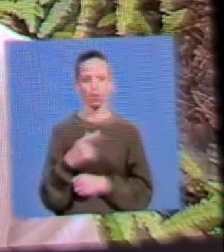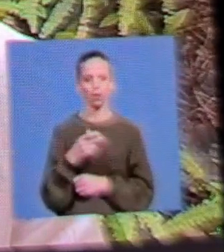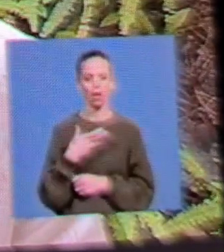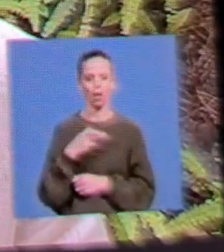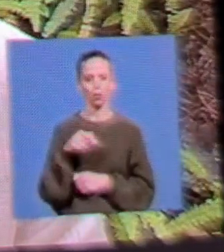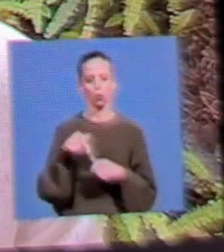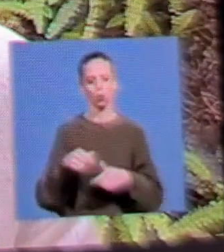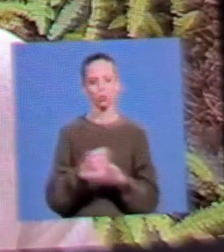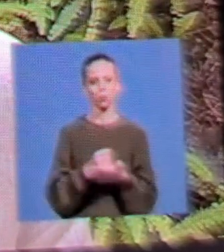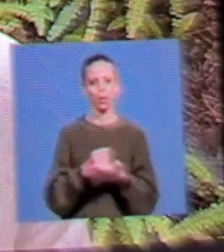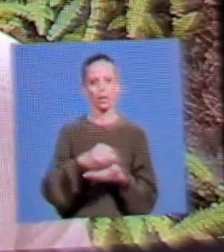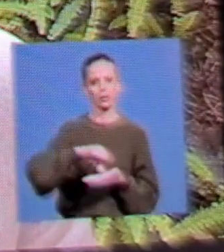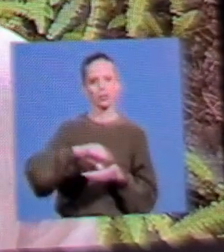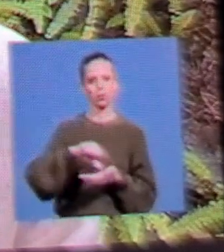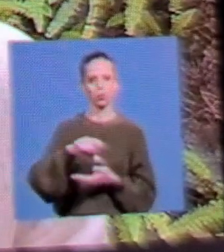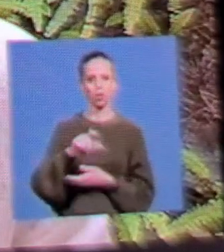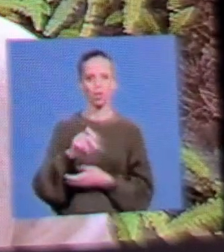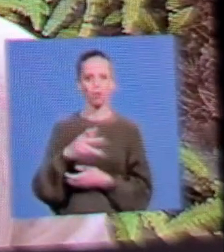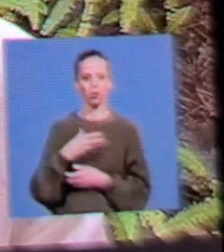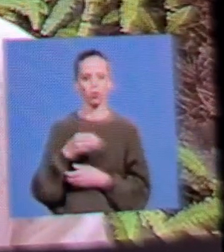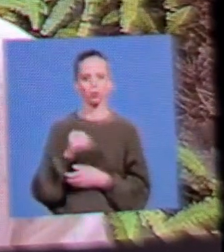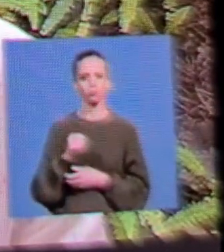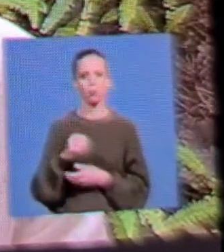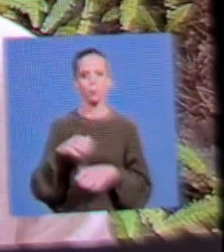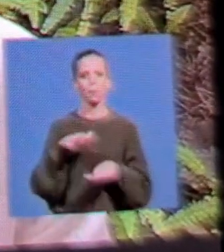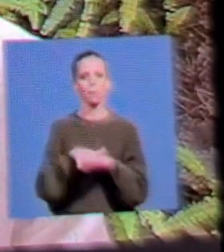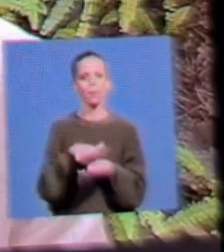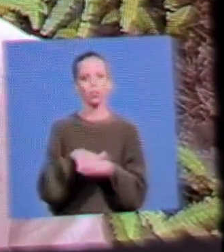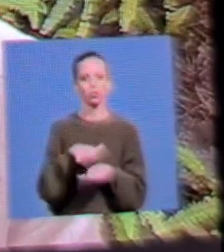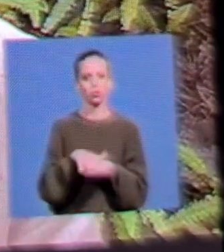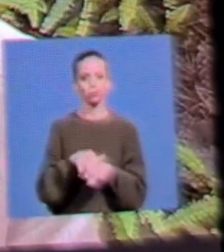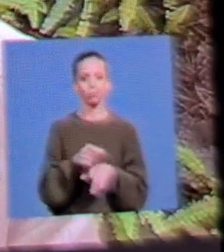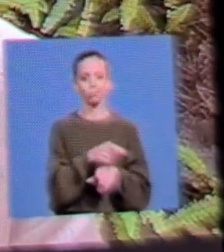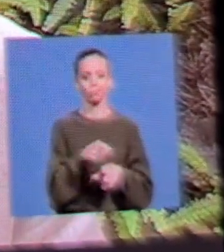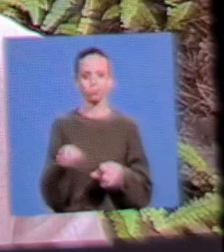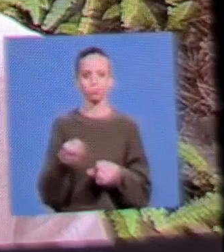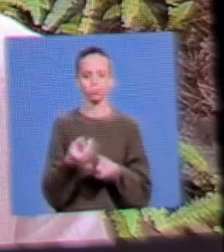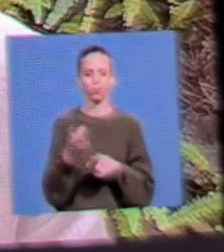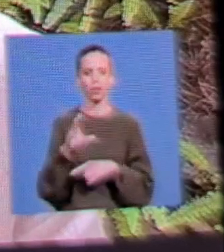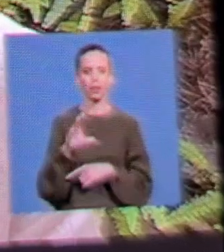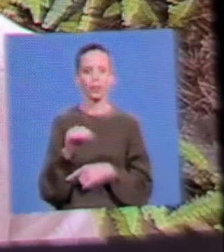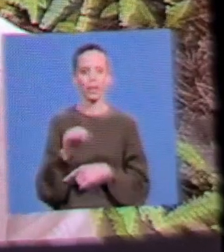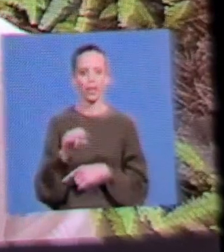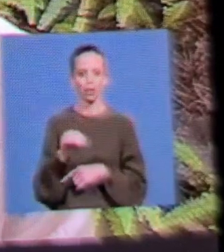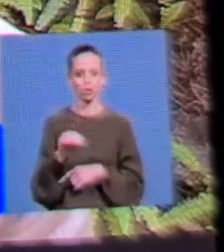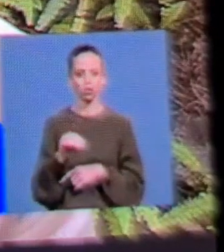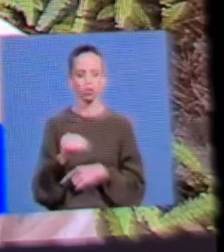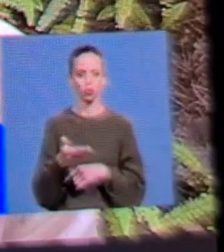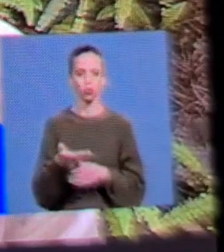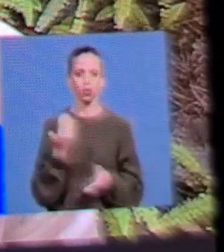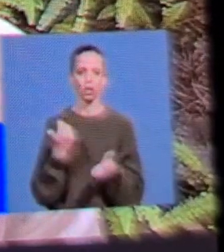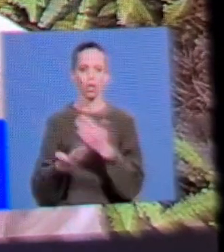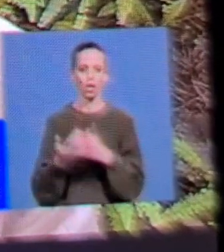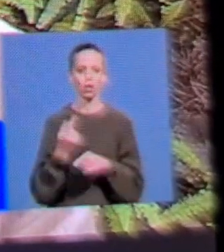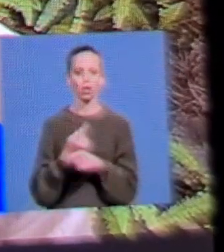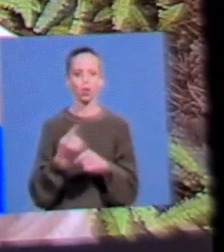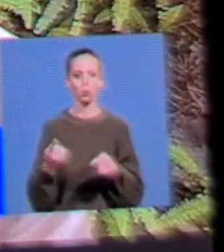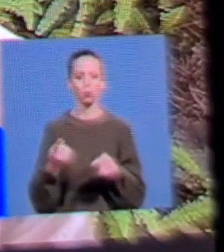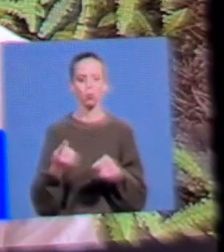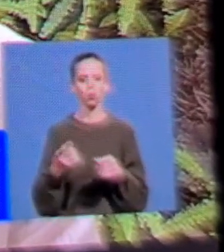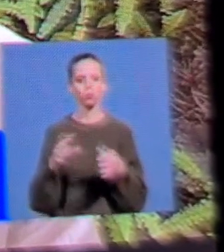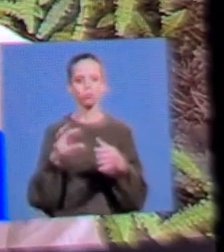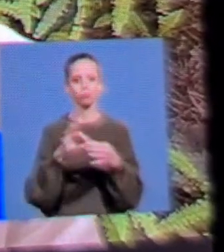no mercado dos lavradores, na zona do Peixe, foram 10 balanças que foram necessariamente retiradas porque não estavam